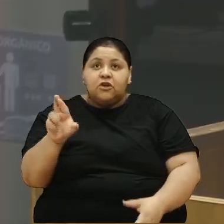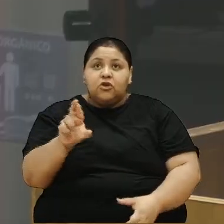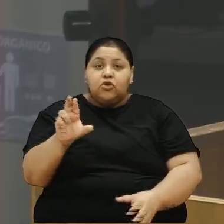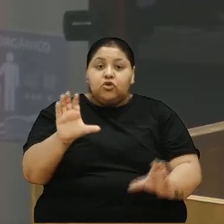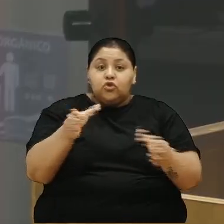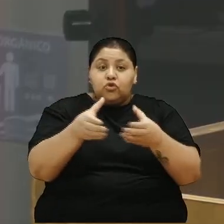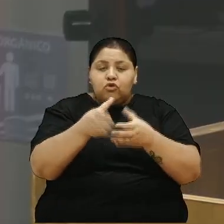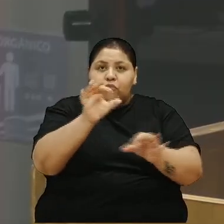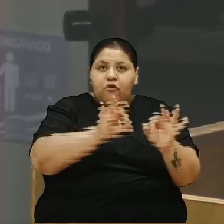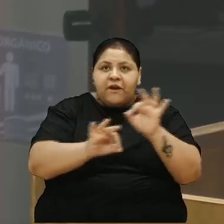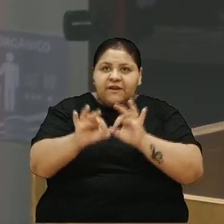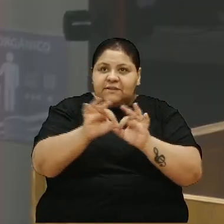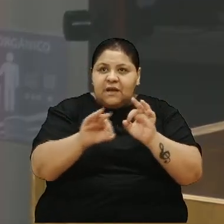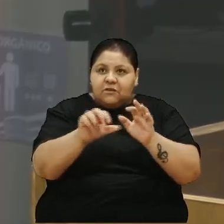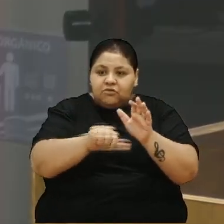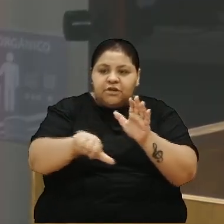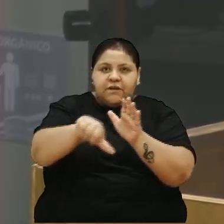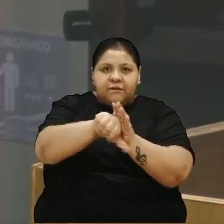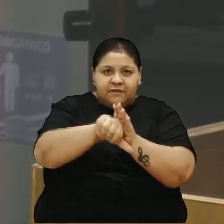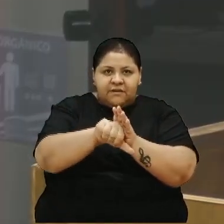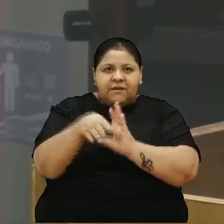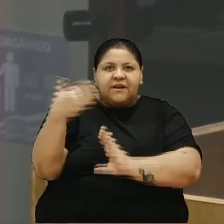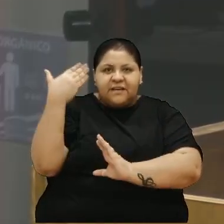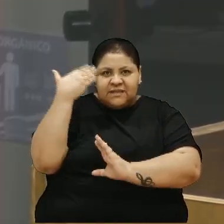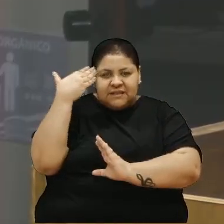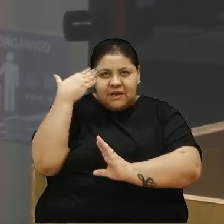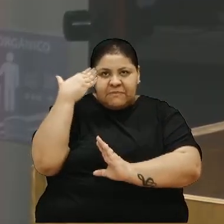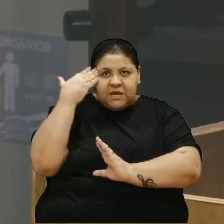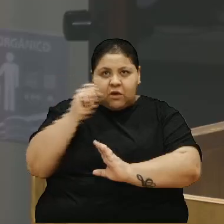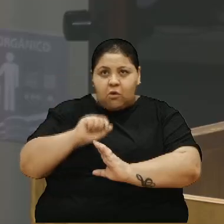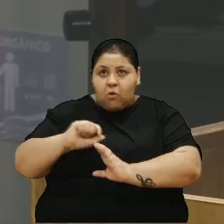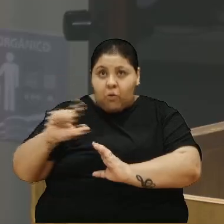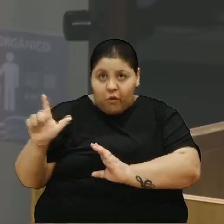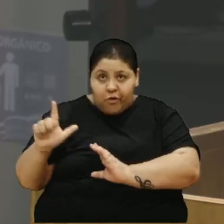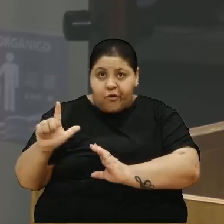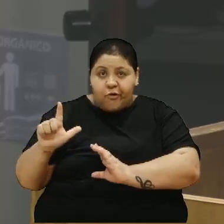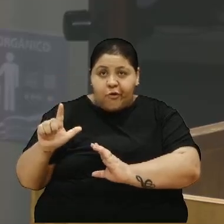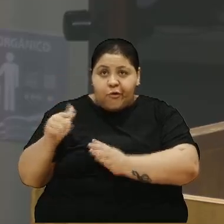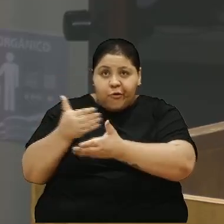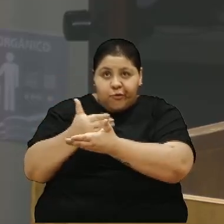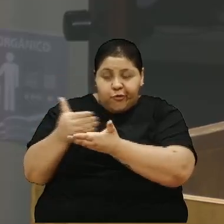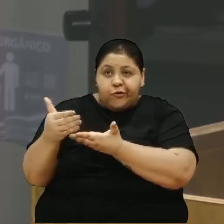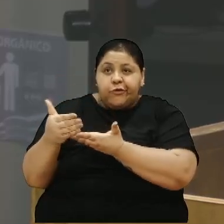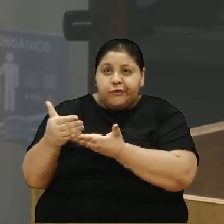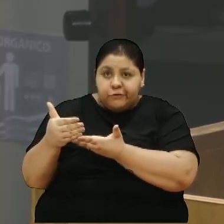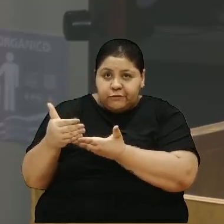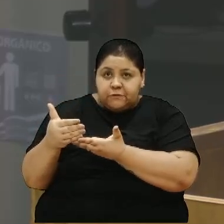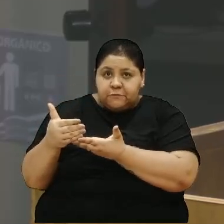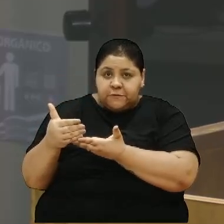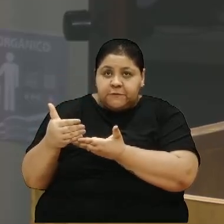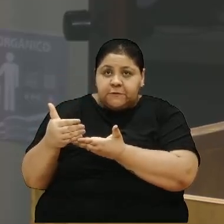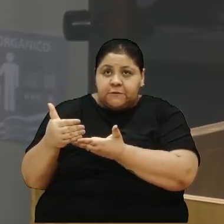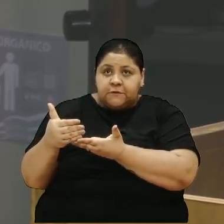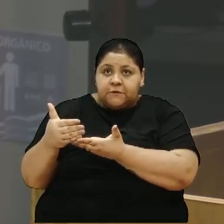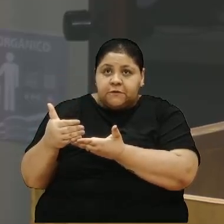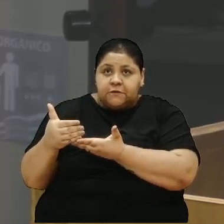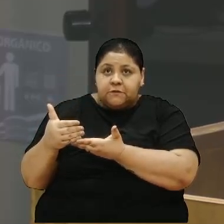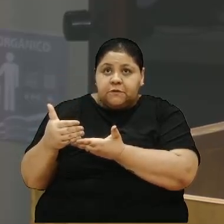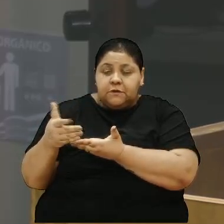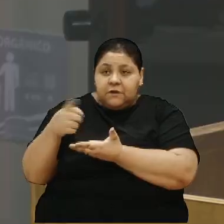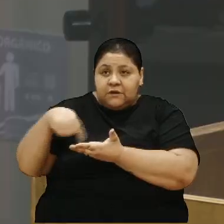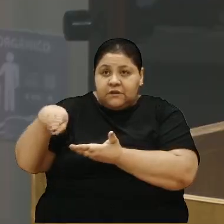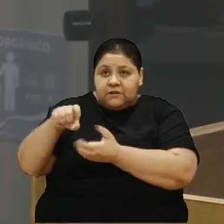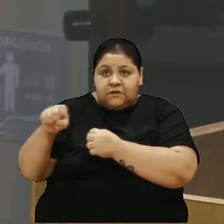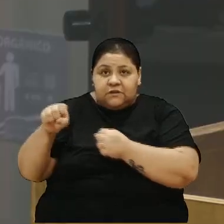organizado. E sabe qual é a porteira para que a gente